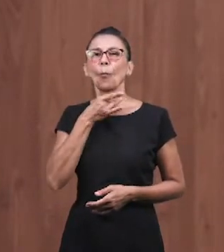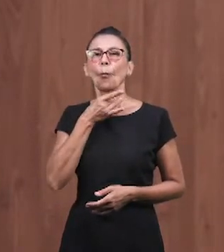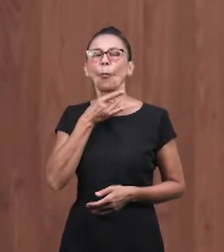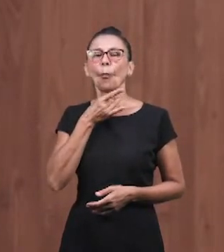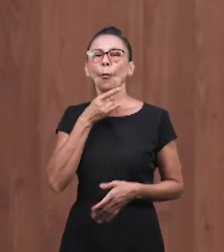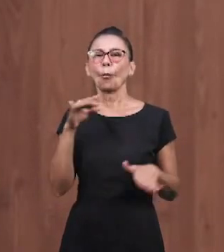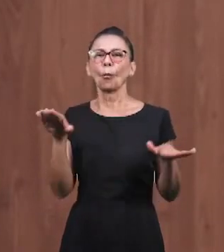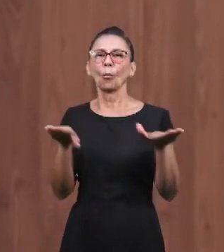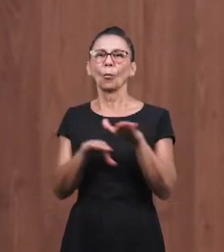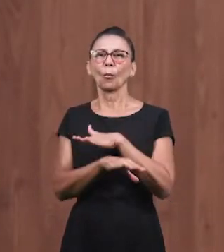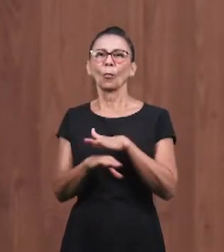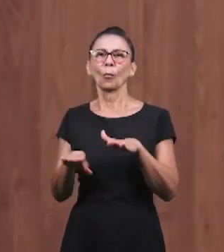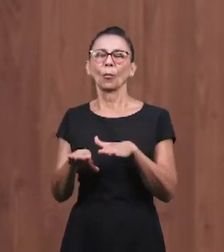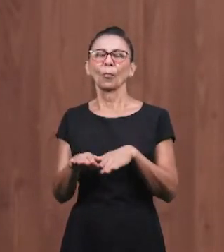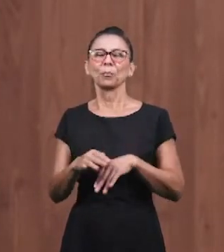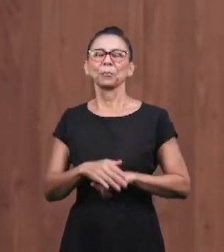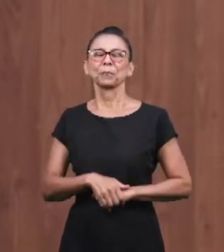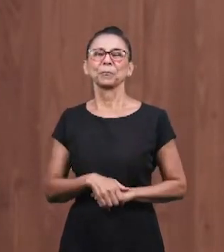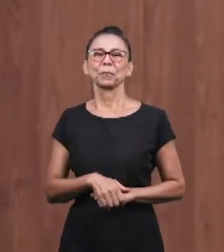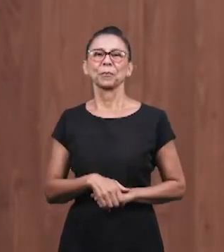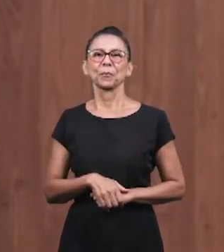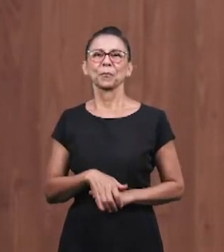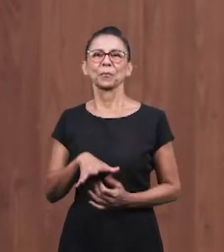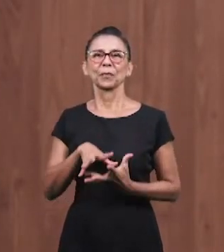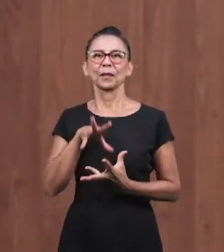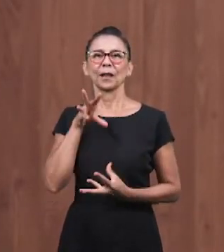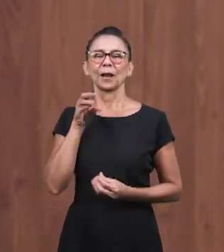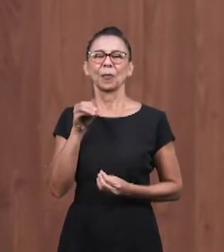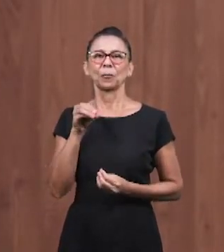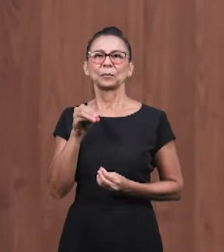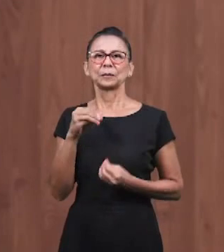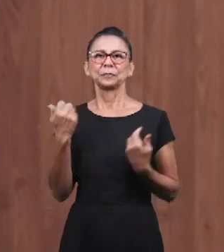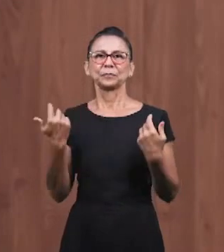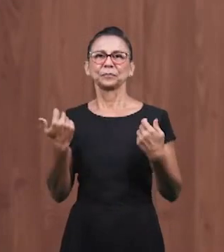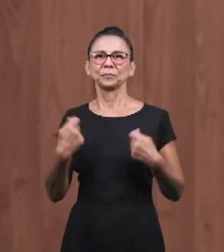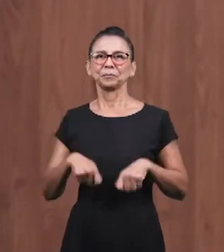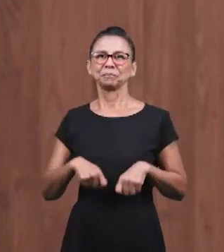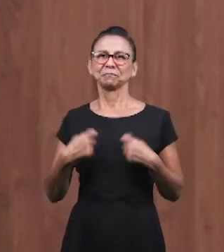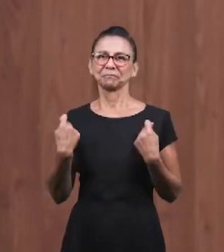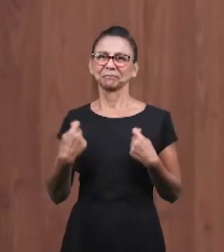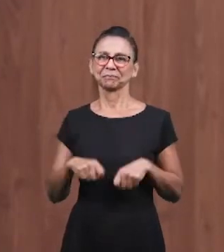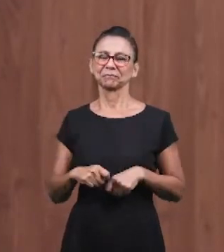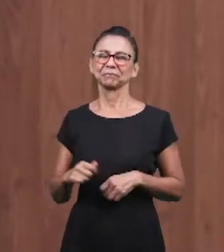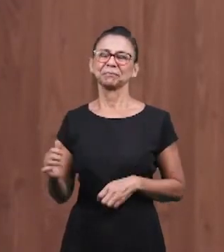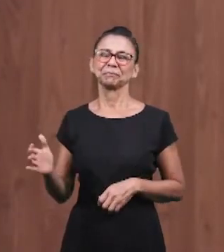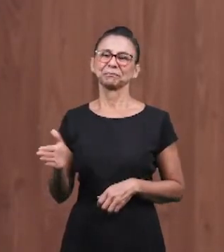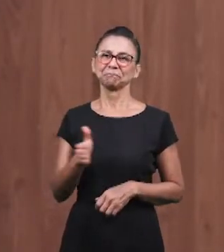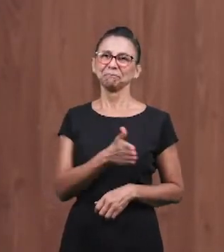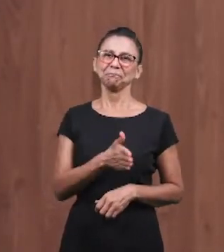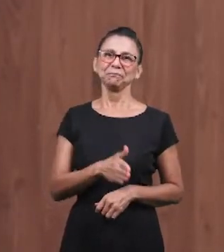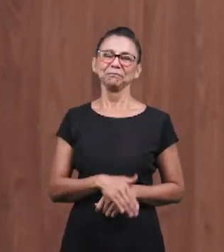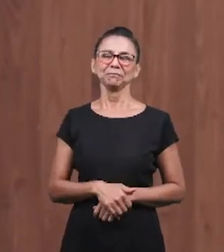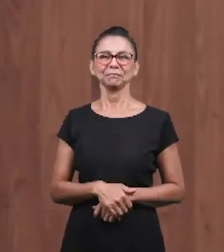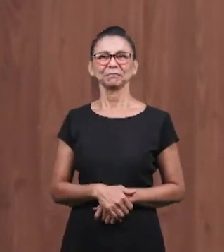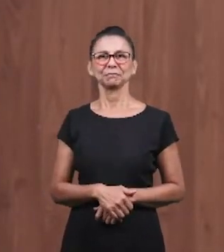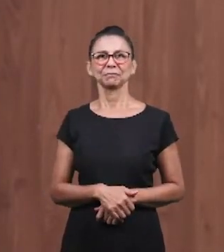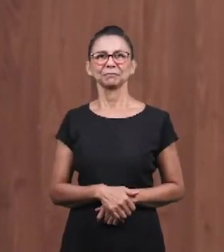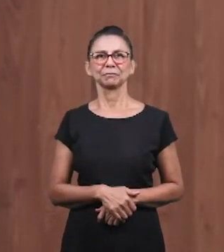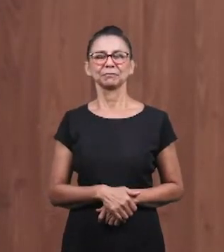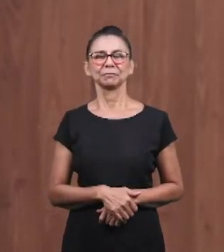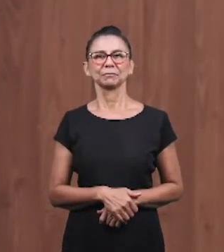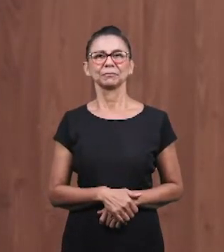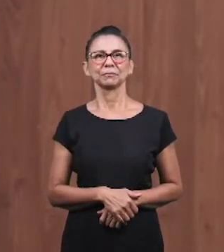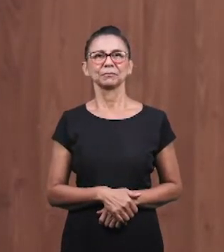pelo nosso irmão adolescente de lá da Itália, da cidade de Milão. Muito bem, irmãos, agora iremos para a nossa